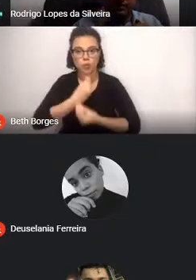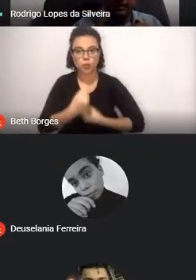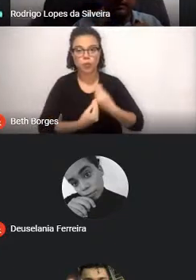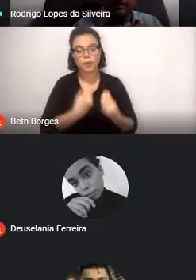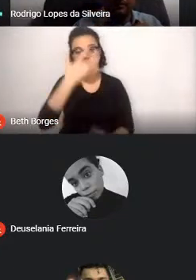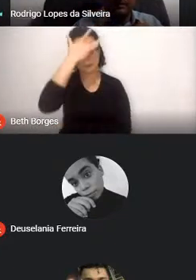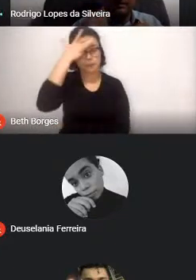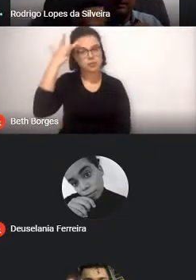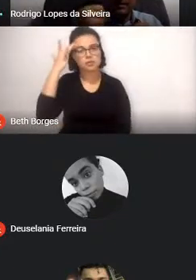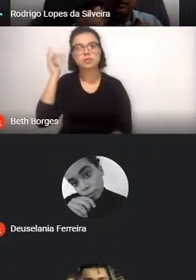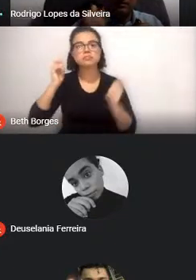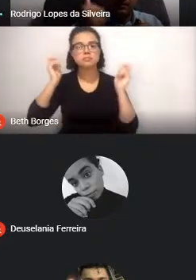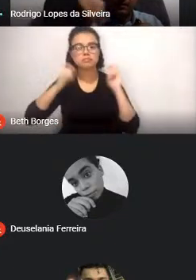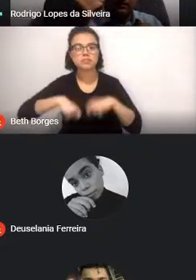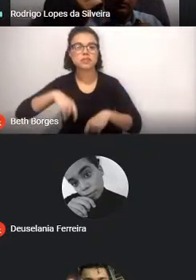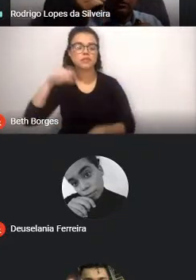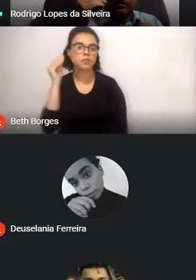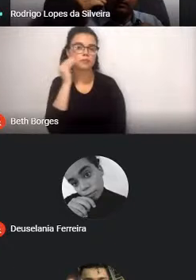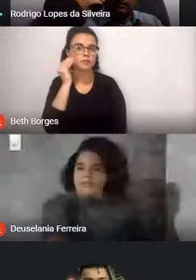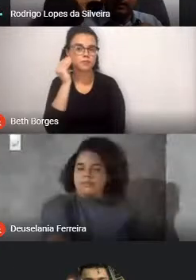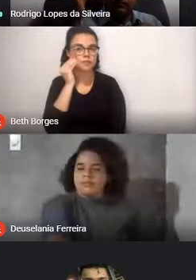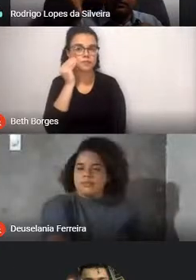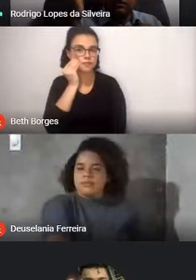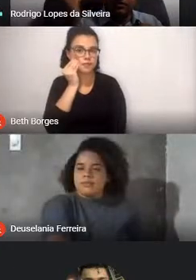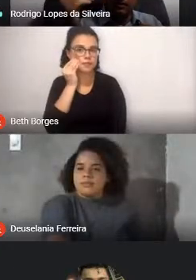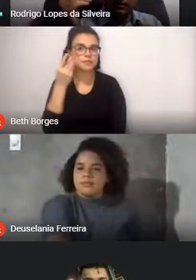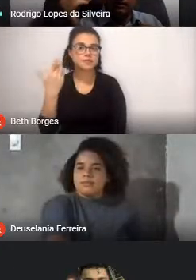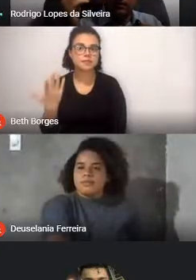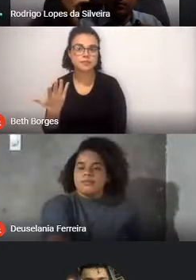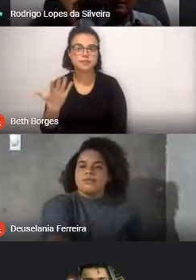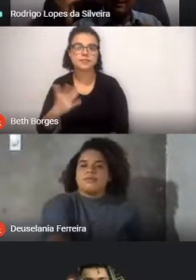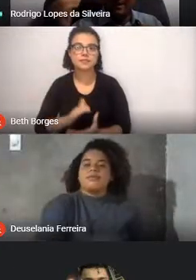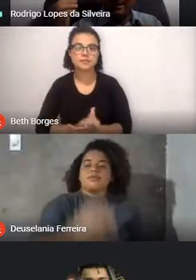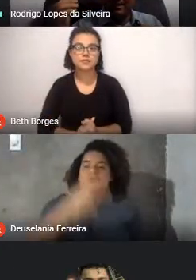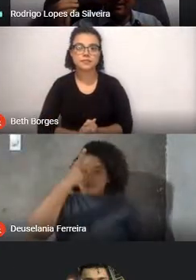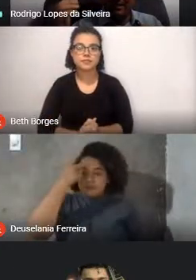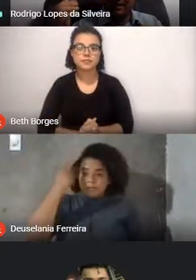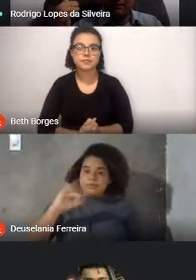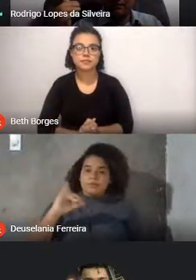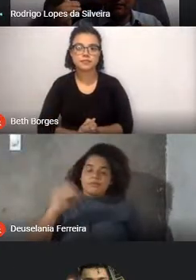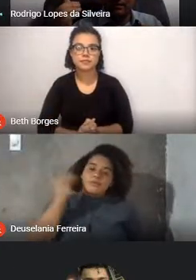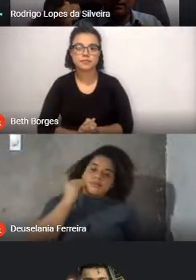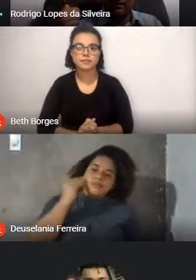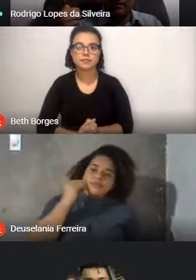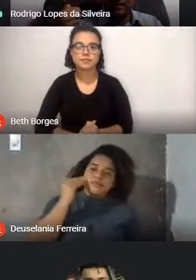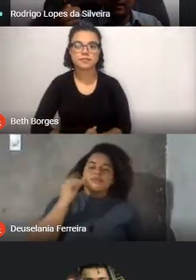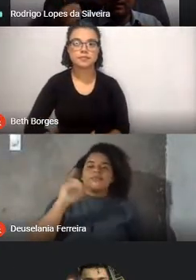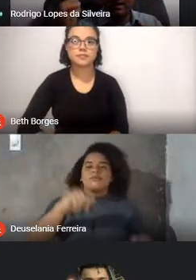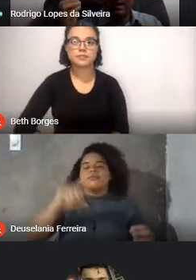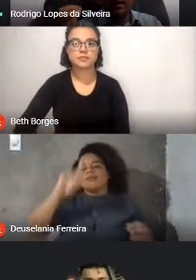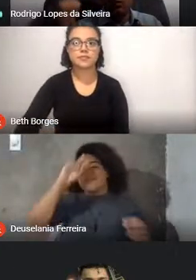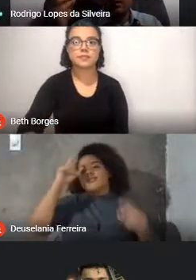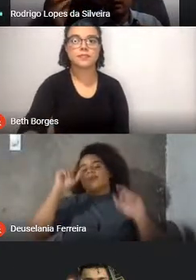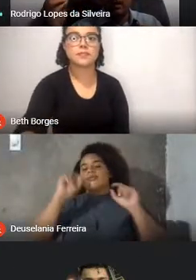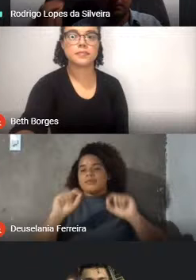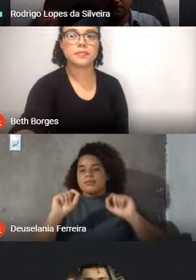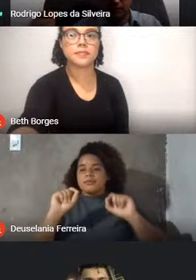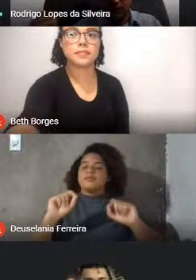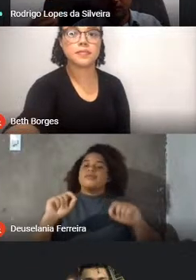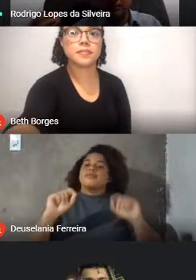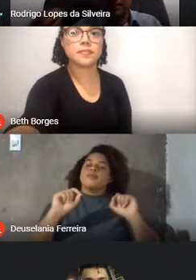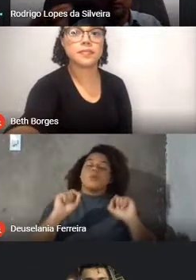ser testada, a gente elucide aí uma ideia, tá? Que essa ideia é o